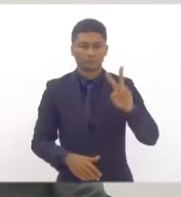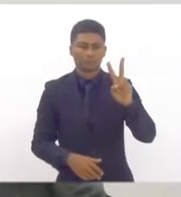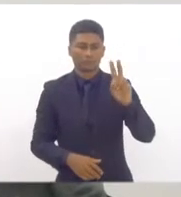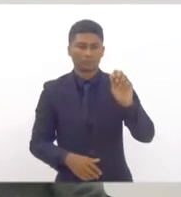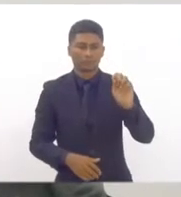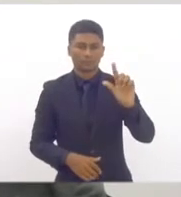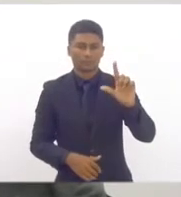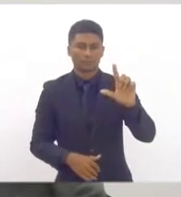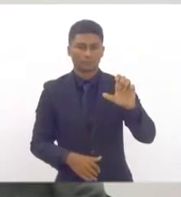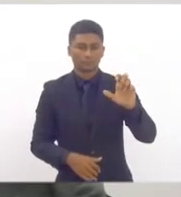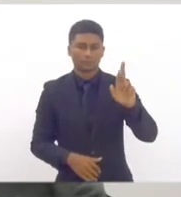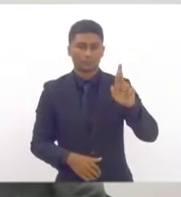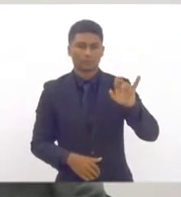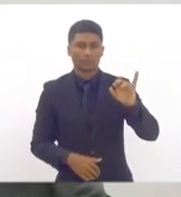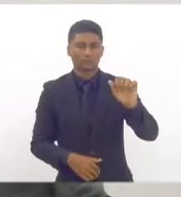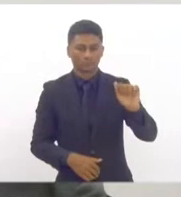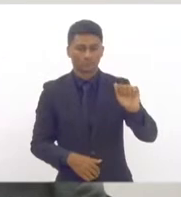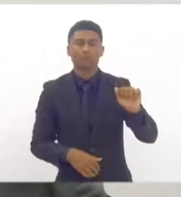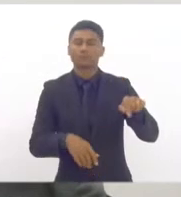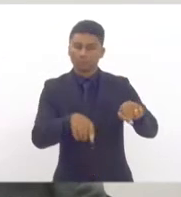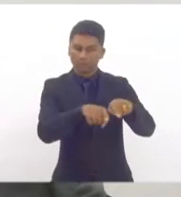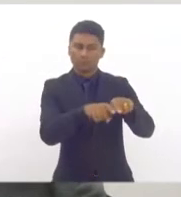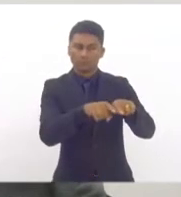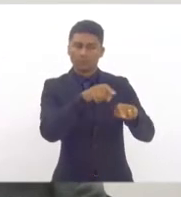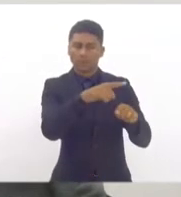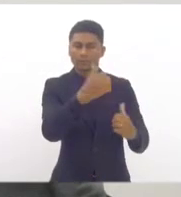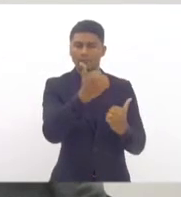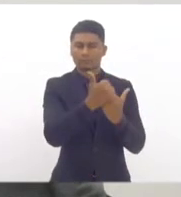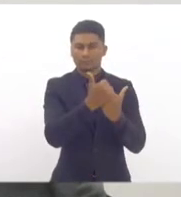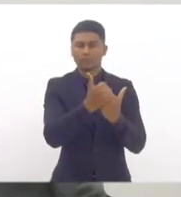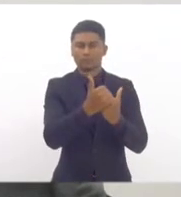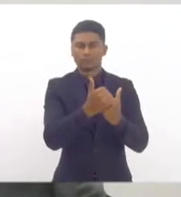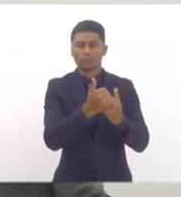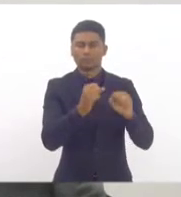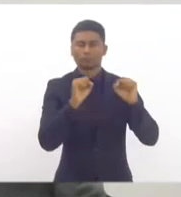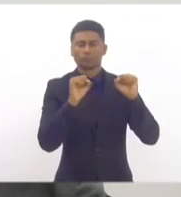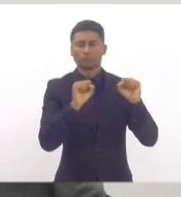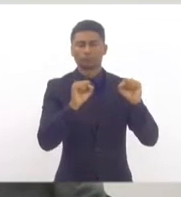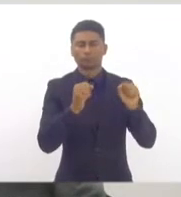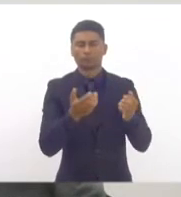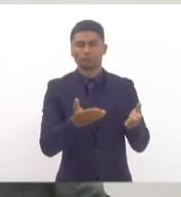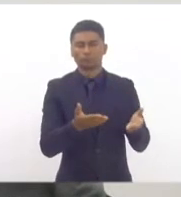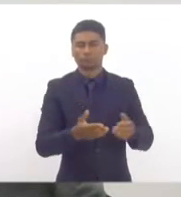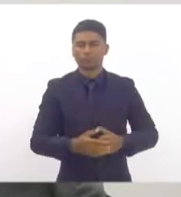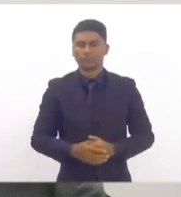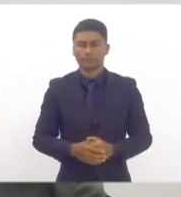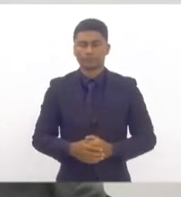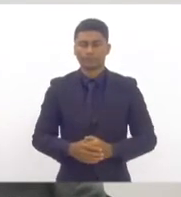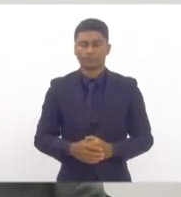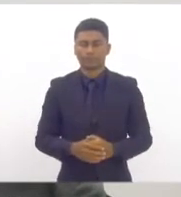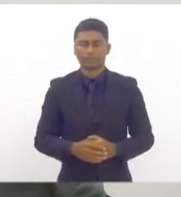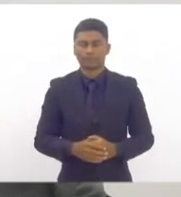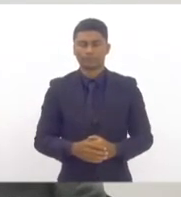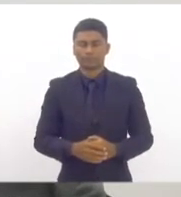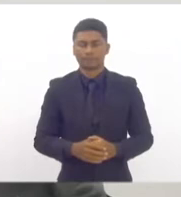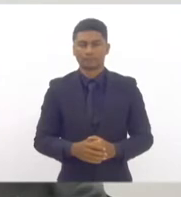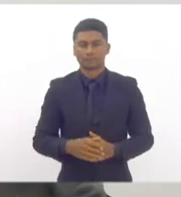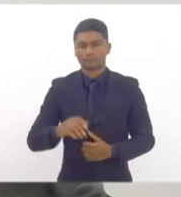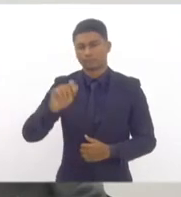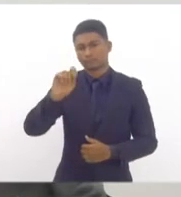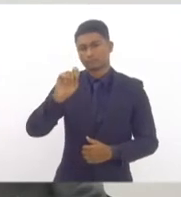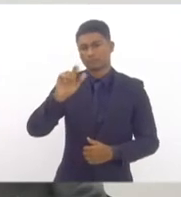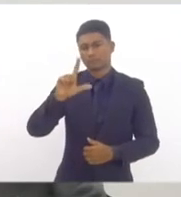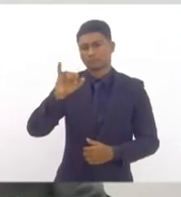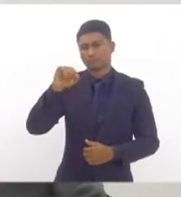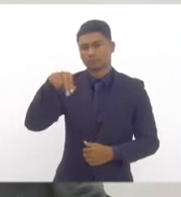da Rocha Pedro, também habilitada para reserva de vagas, conforme deliberação da comissão de verificação, a candidata Aline